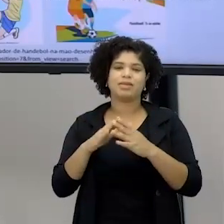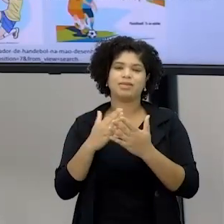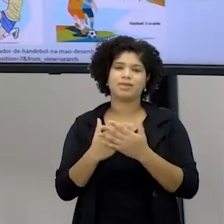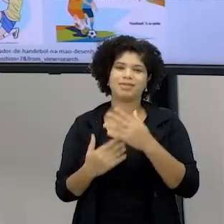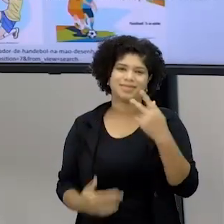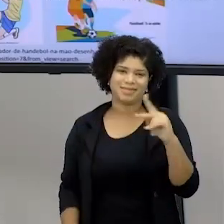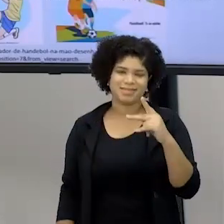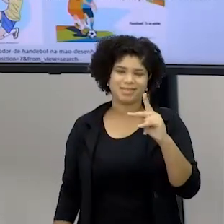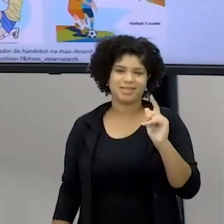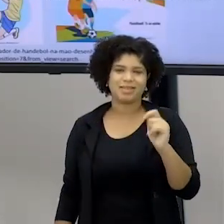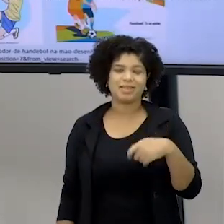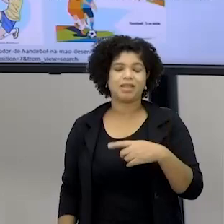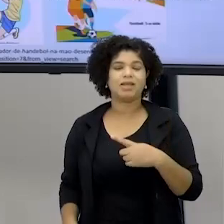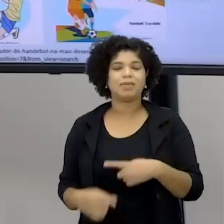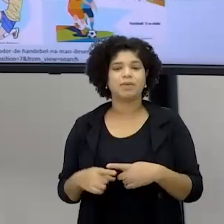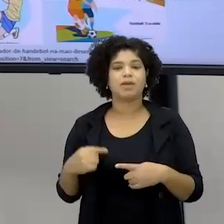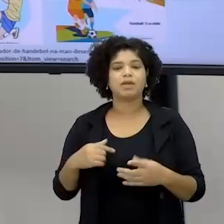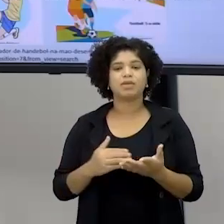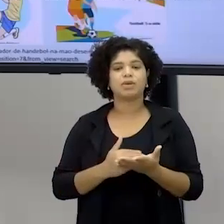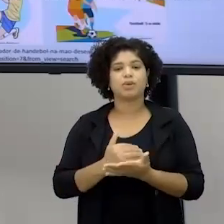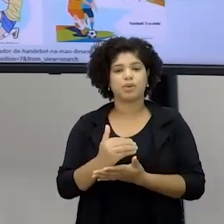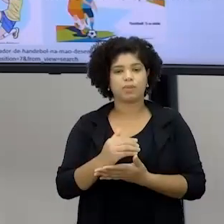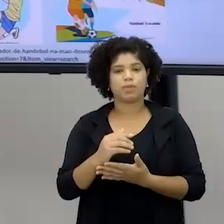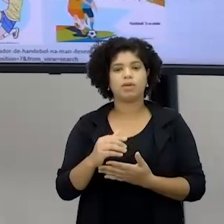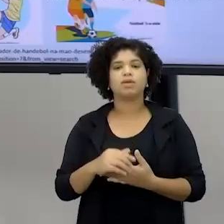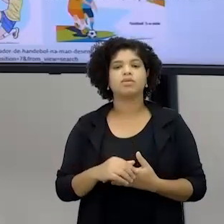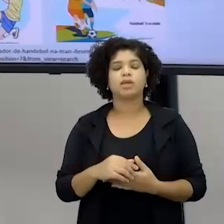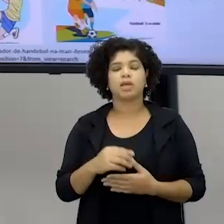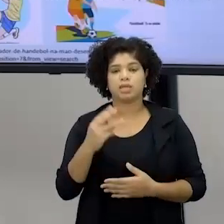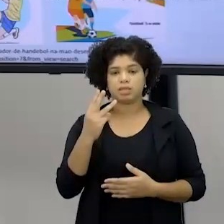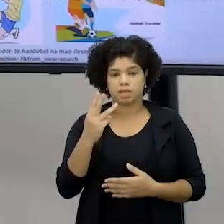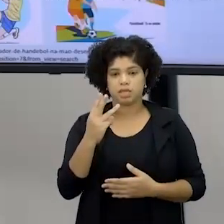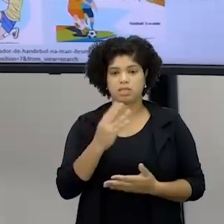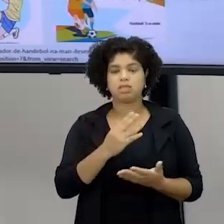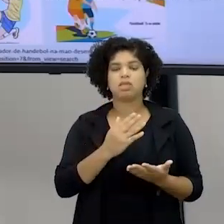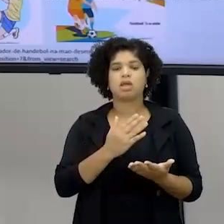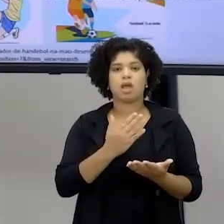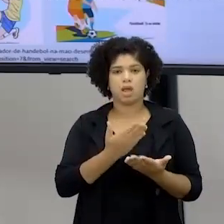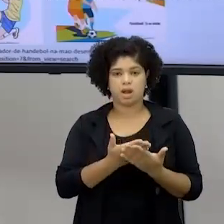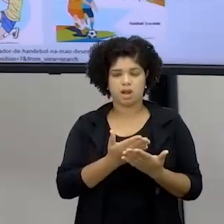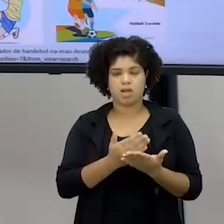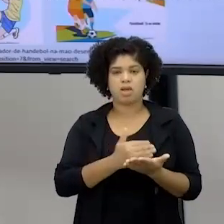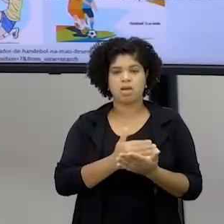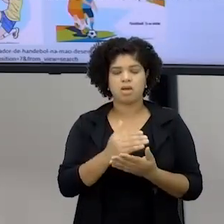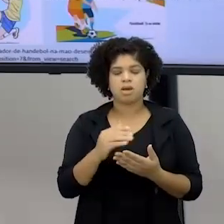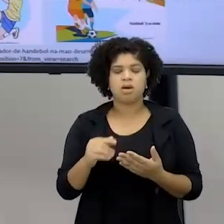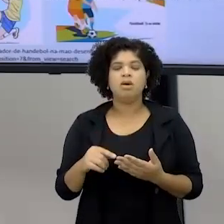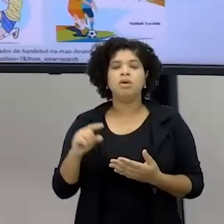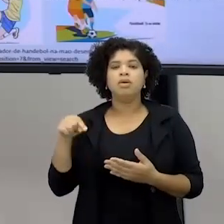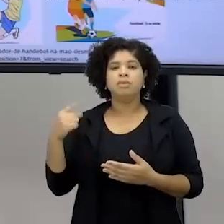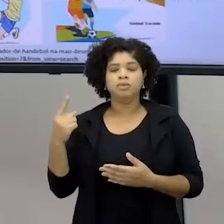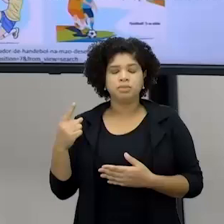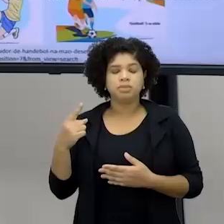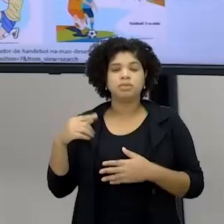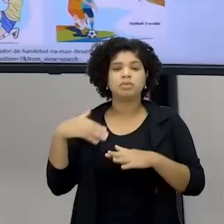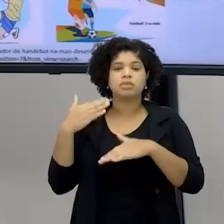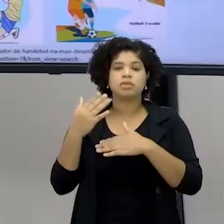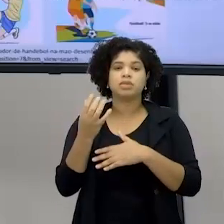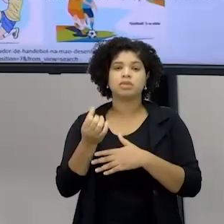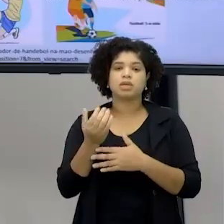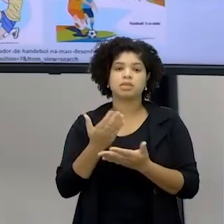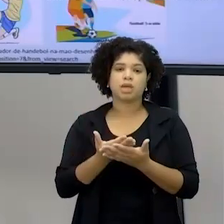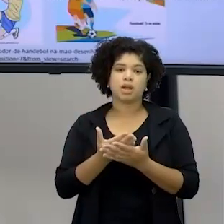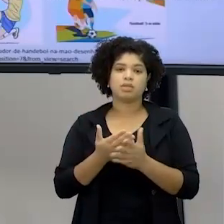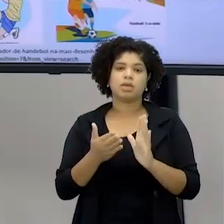vocês, né? Porque a gente tem introdução, depois dessas 3 aulas de introdução, a gente vai para o desenvolvimento, que vocês têm 6 aulas